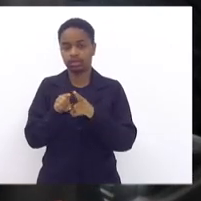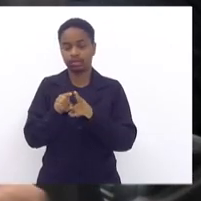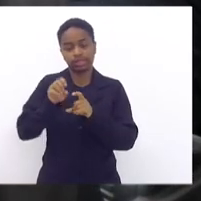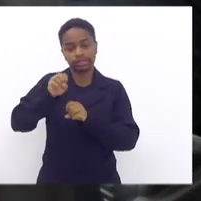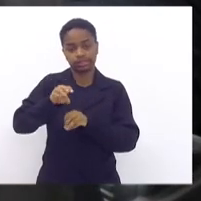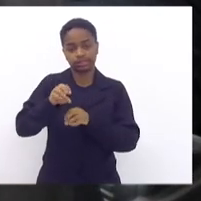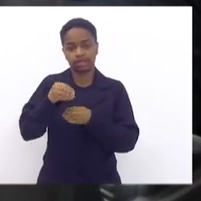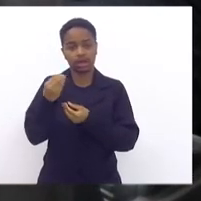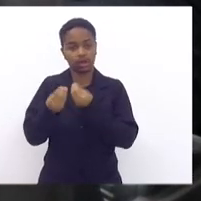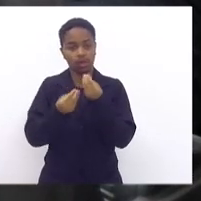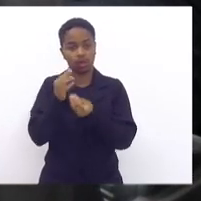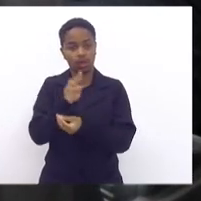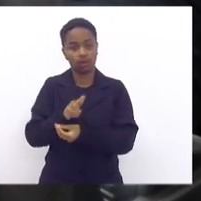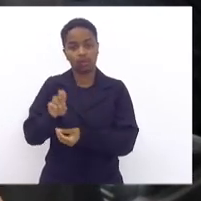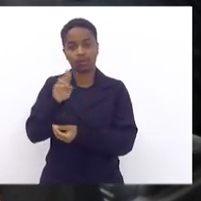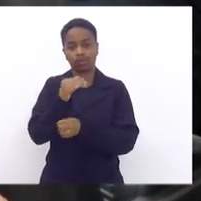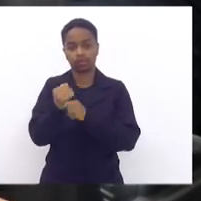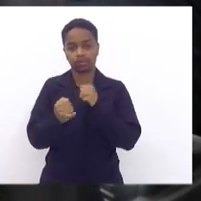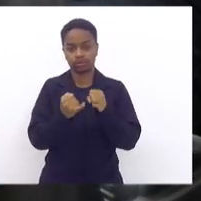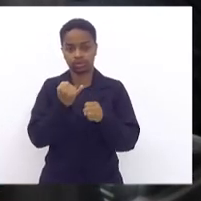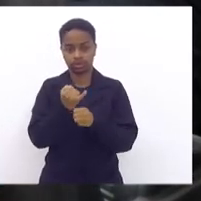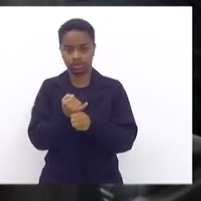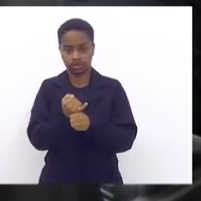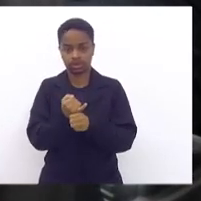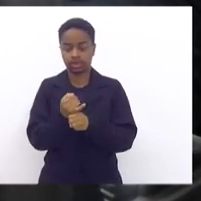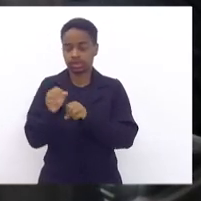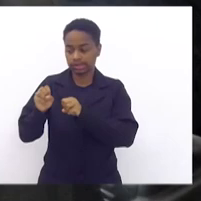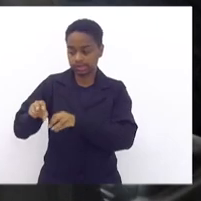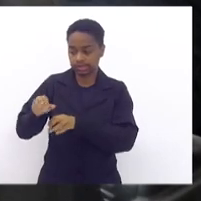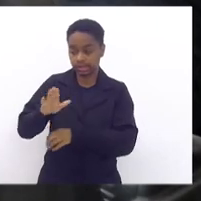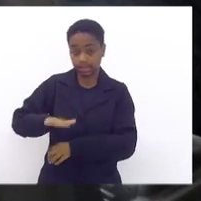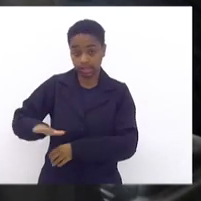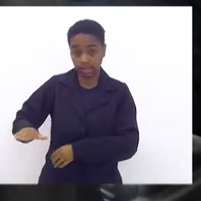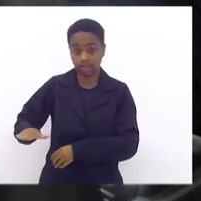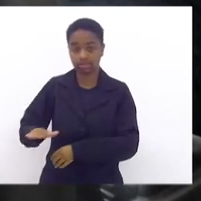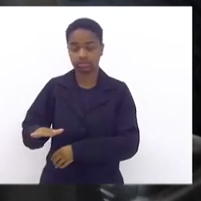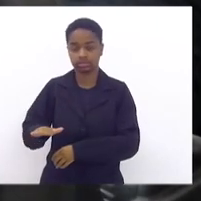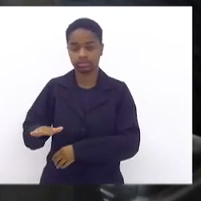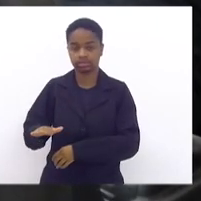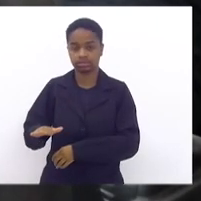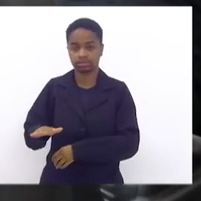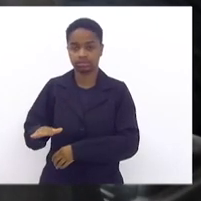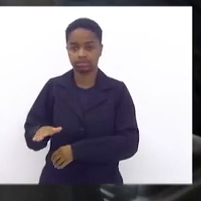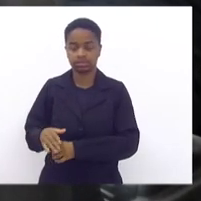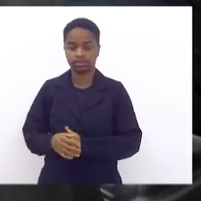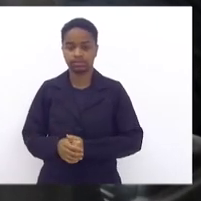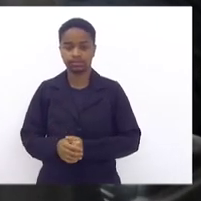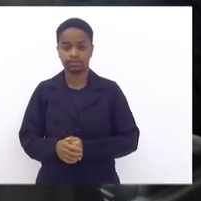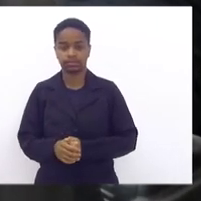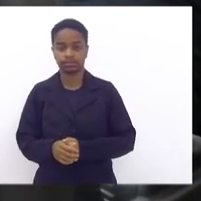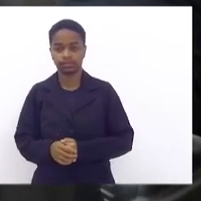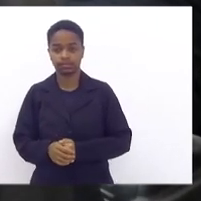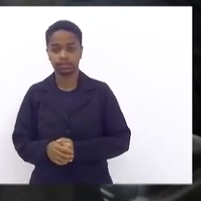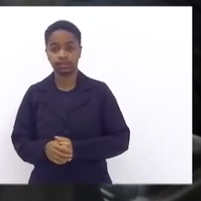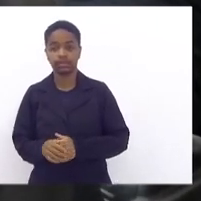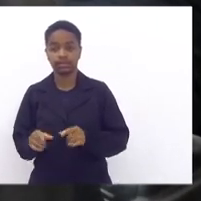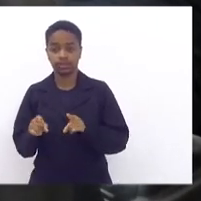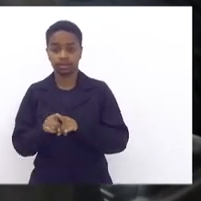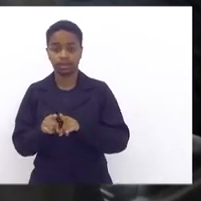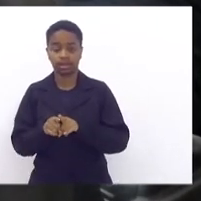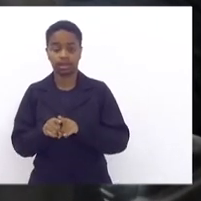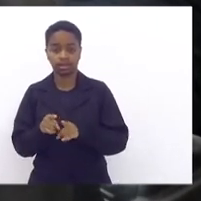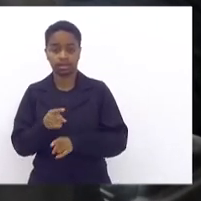alfabetização digital mesmo, dentro ali das crianças, do primeiro ali, eu vou até para o ensino fundamental